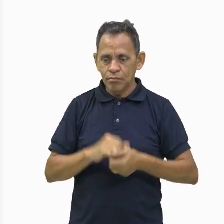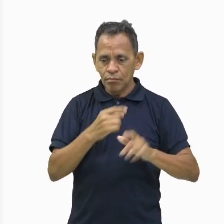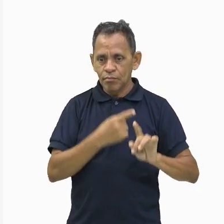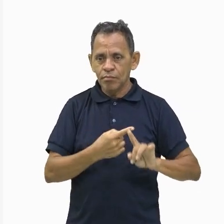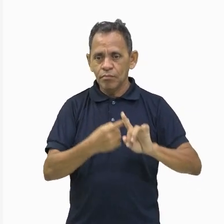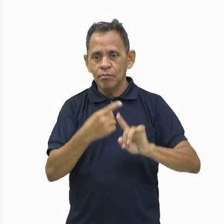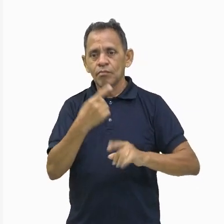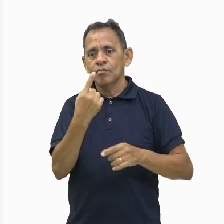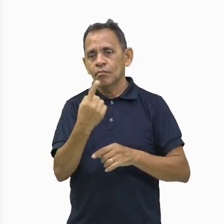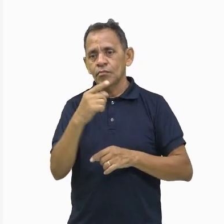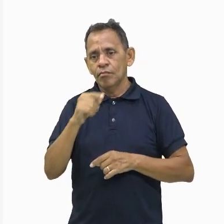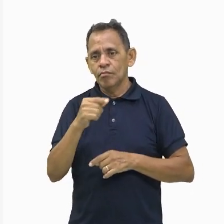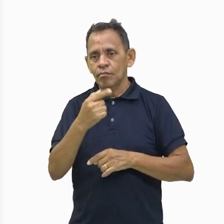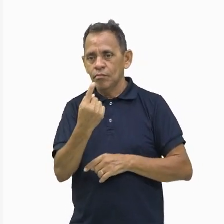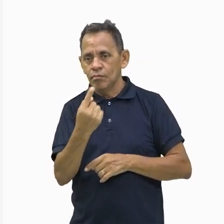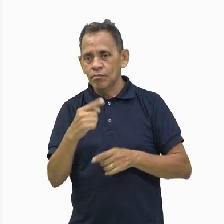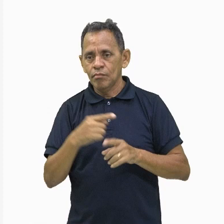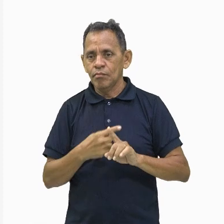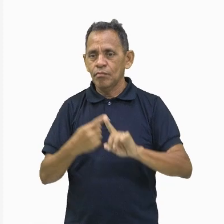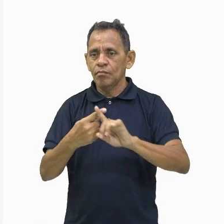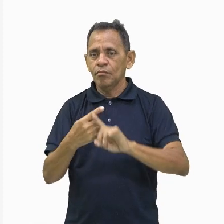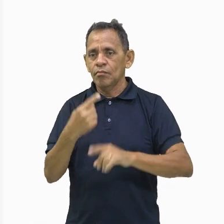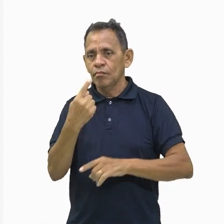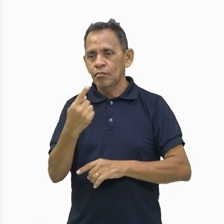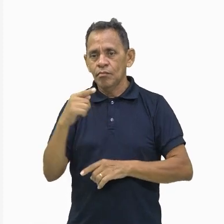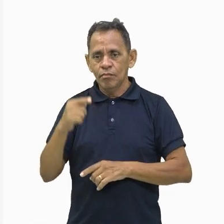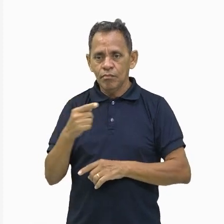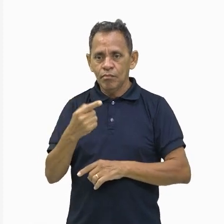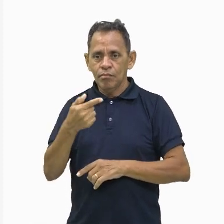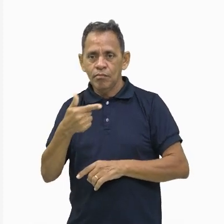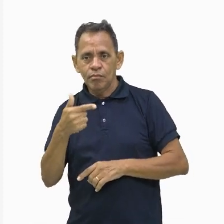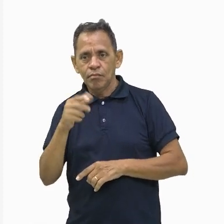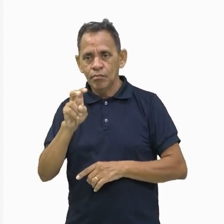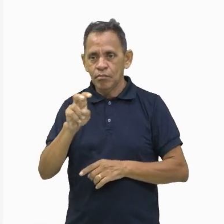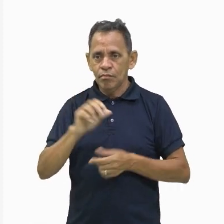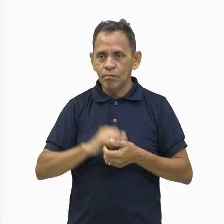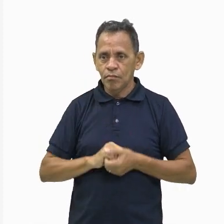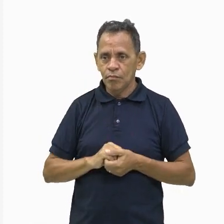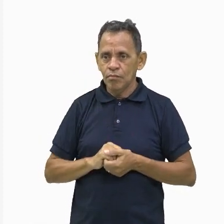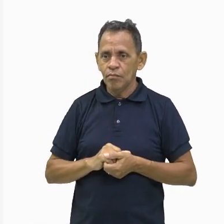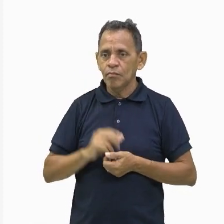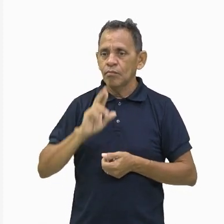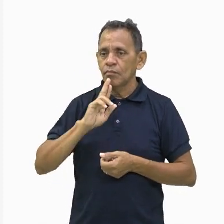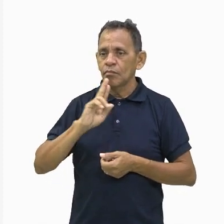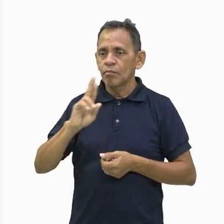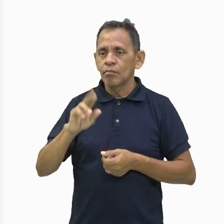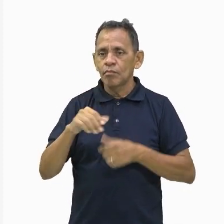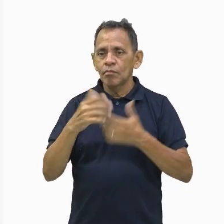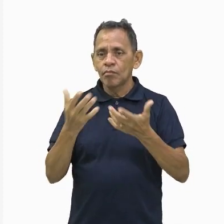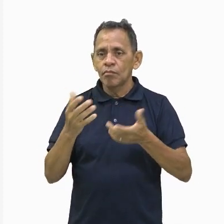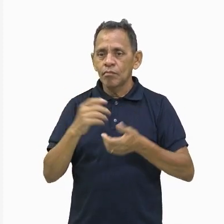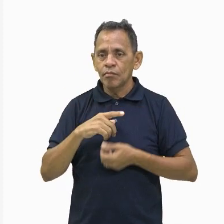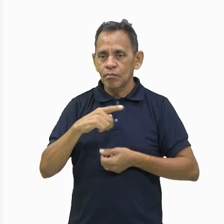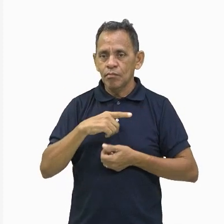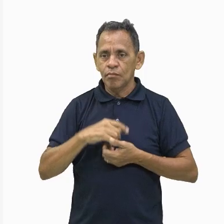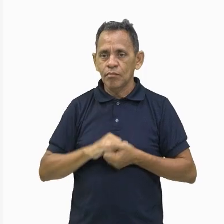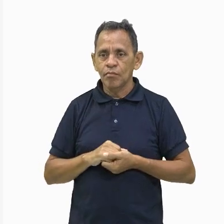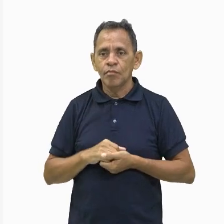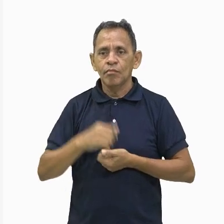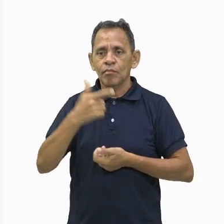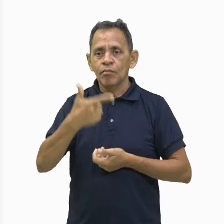1,1 multiplicado por 1,25. Os 3 alunos, o resultado dessa multiplicação é igual a